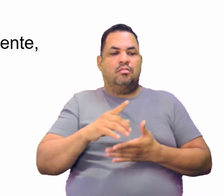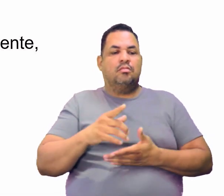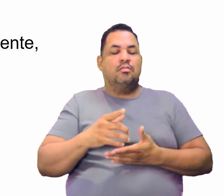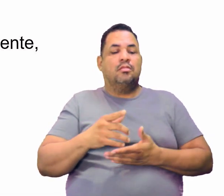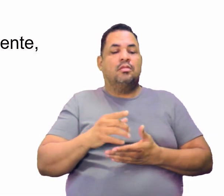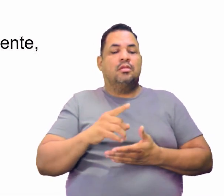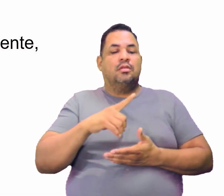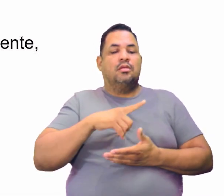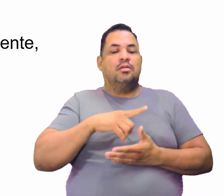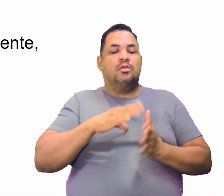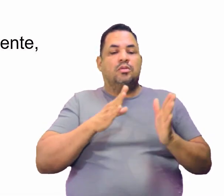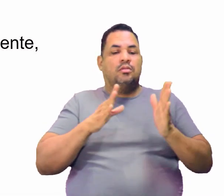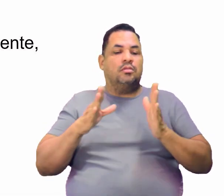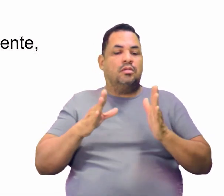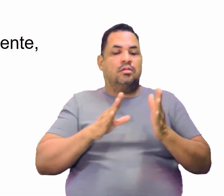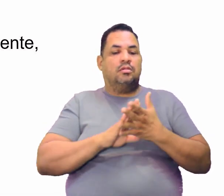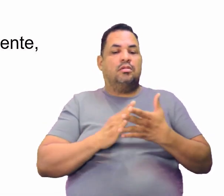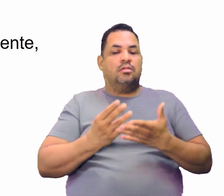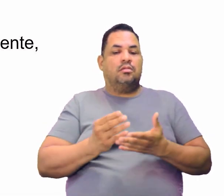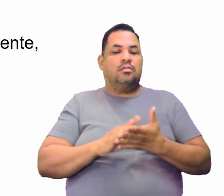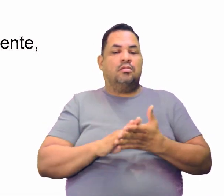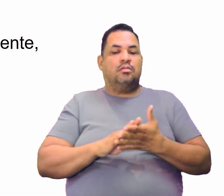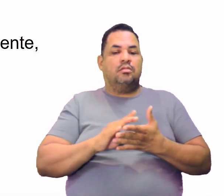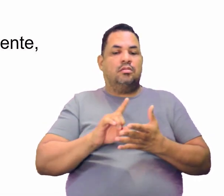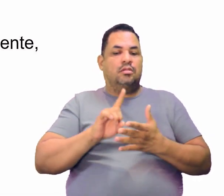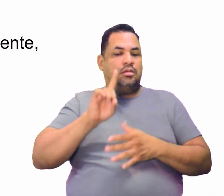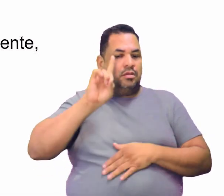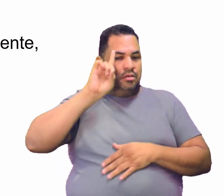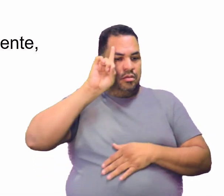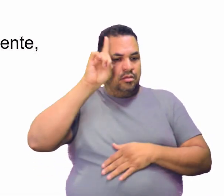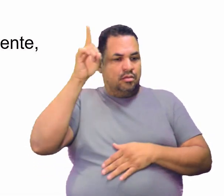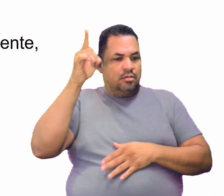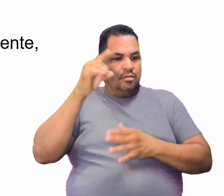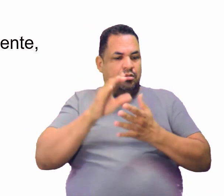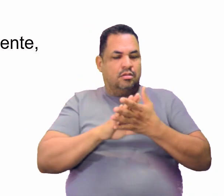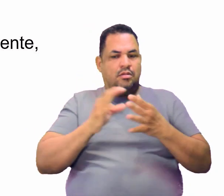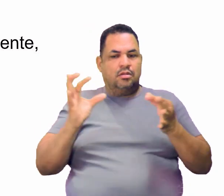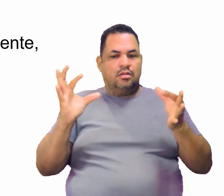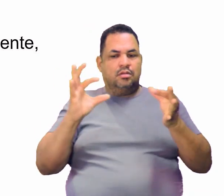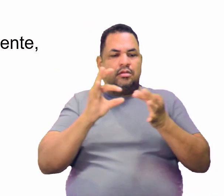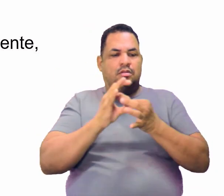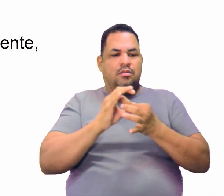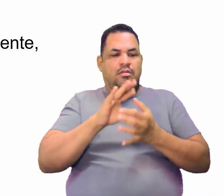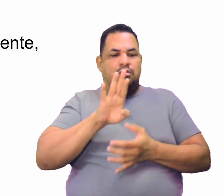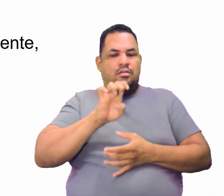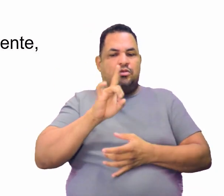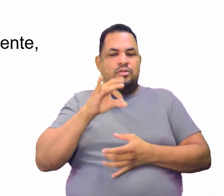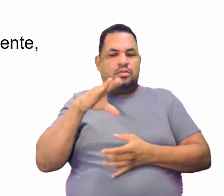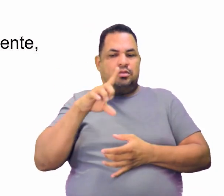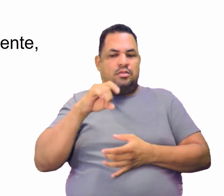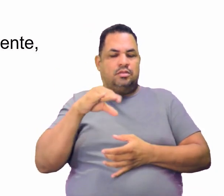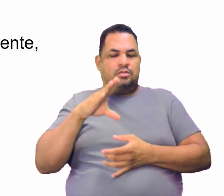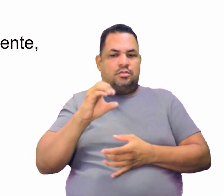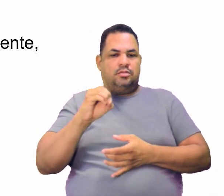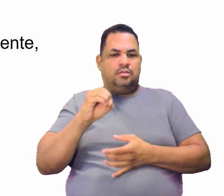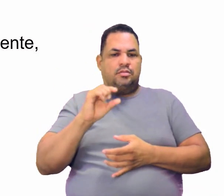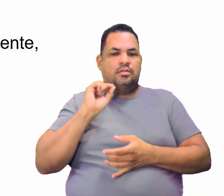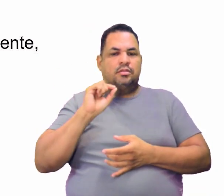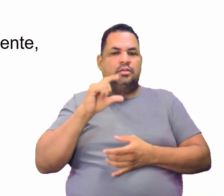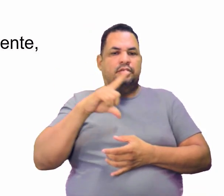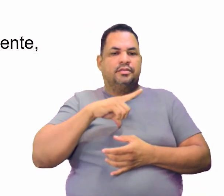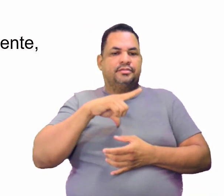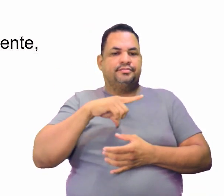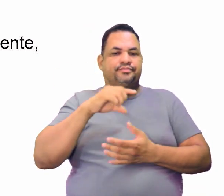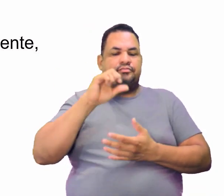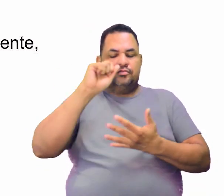um estilo de época vinculado ideologicamente ao teocentrismo. Então, o que nós temos aqui,